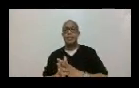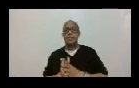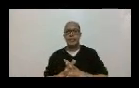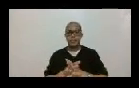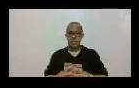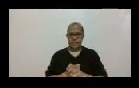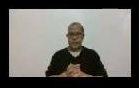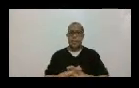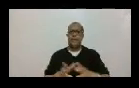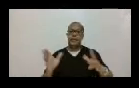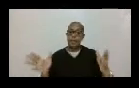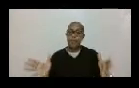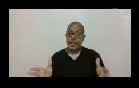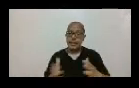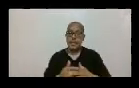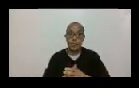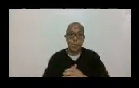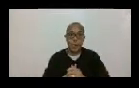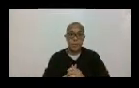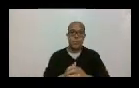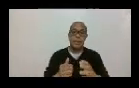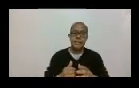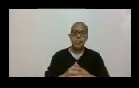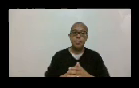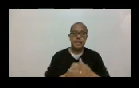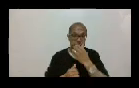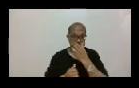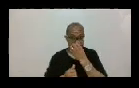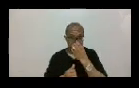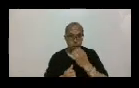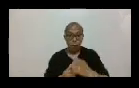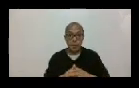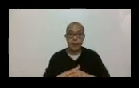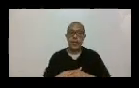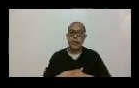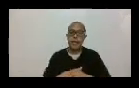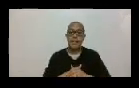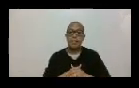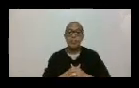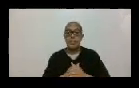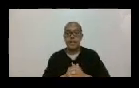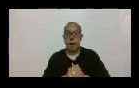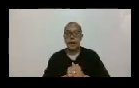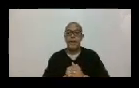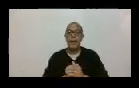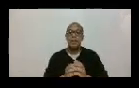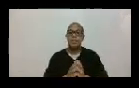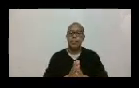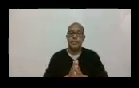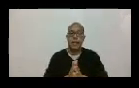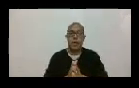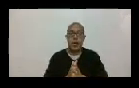suécia com 86 por centro baixar países mais pobres com taxa de urbanização muito inferior à média